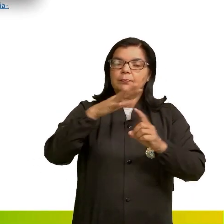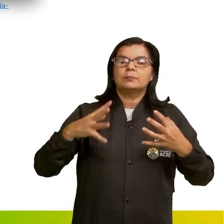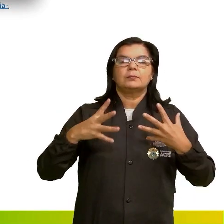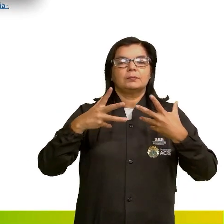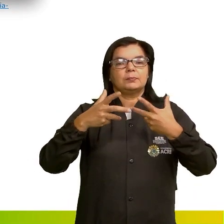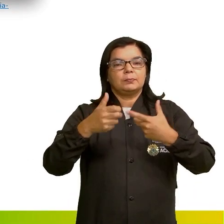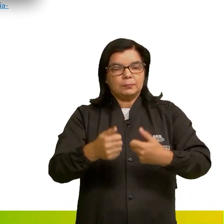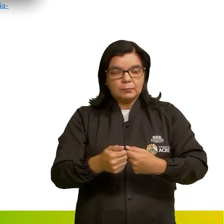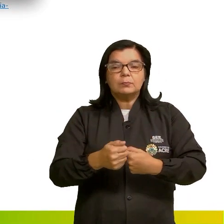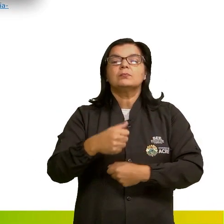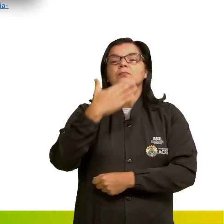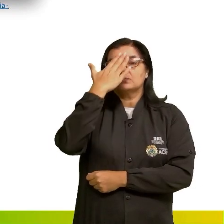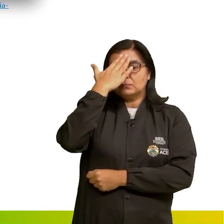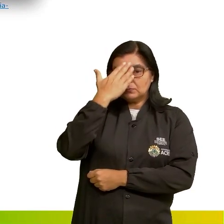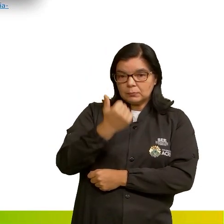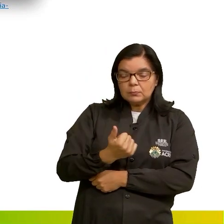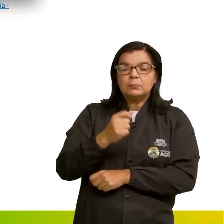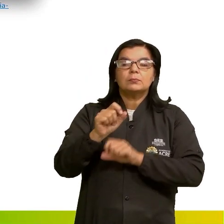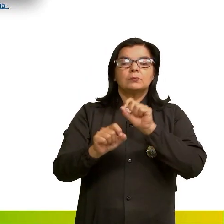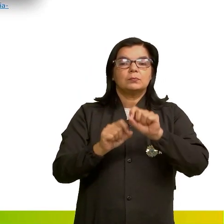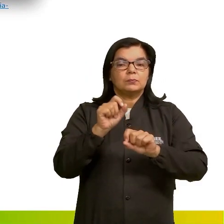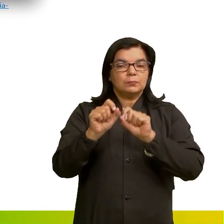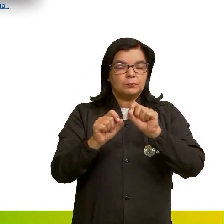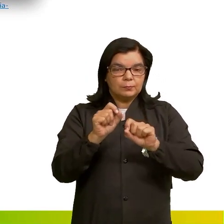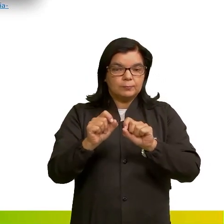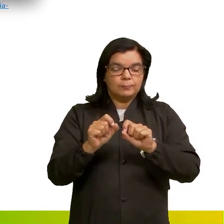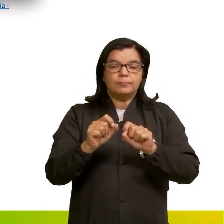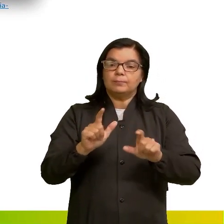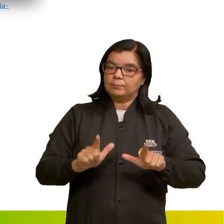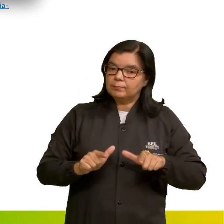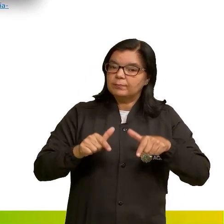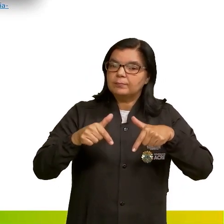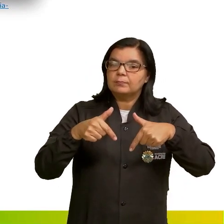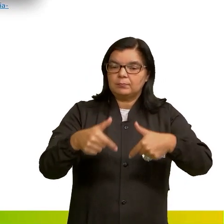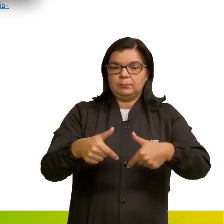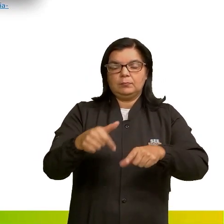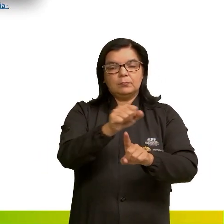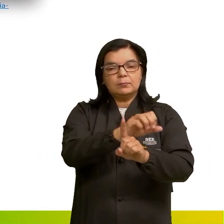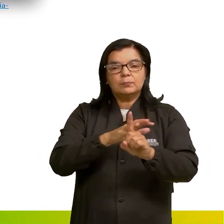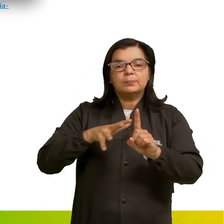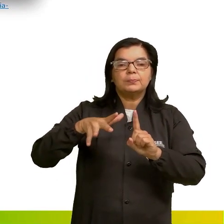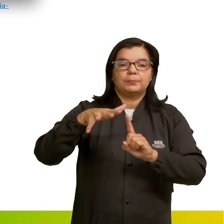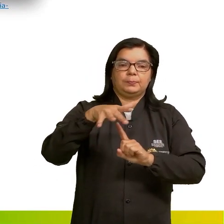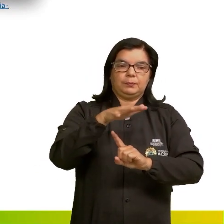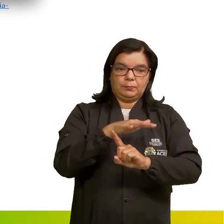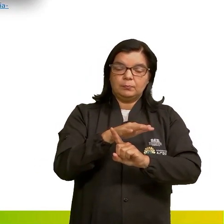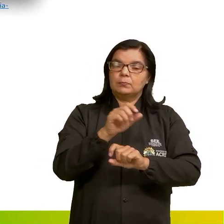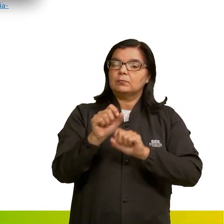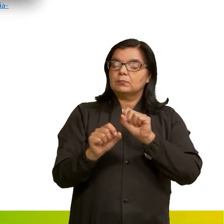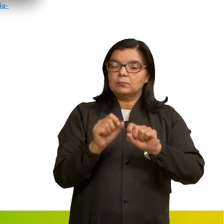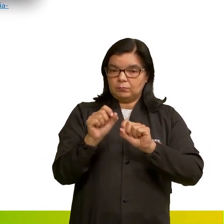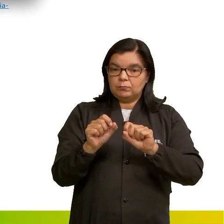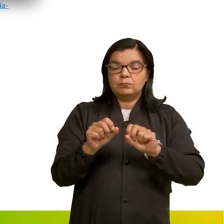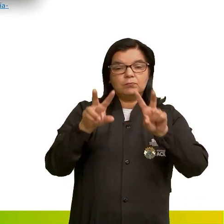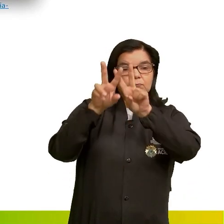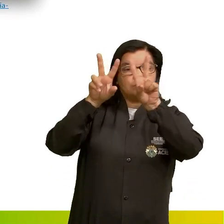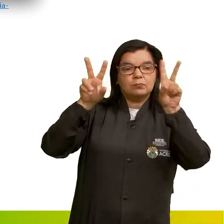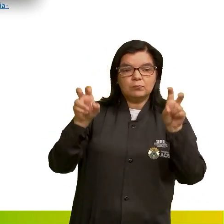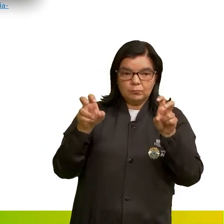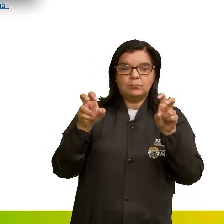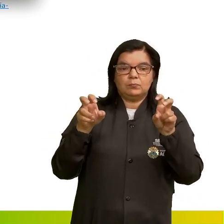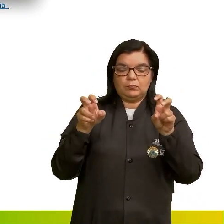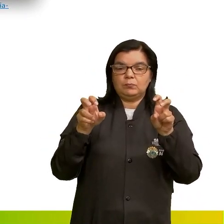nós temos conhecimento que essa bandeira ambiental, ela acaba sendo uma temática